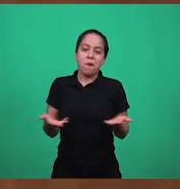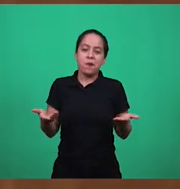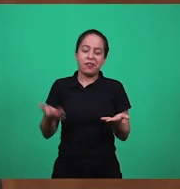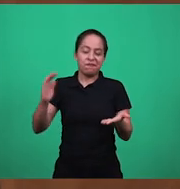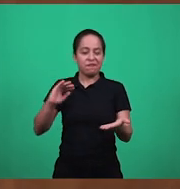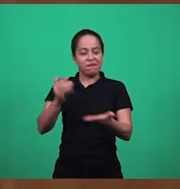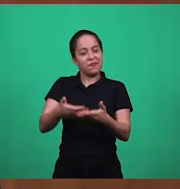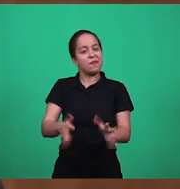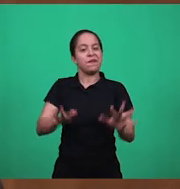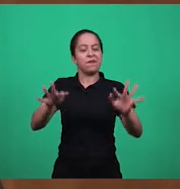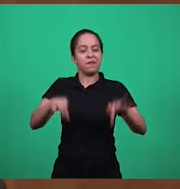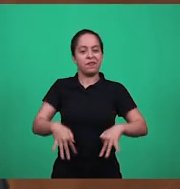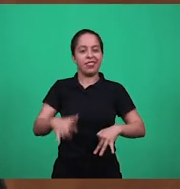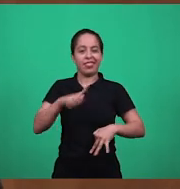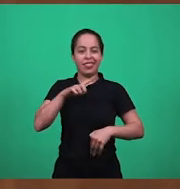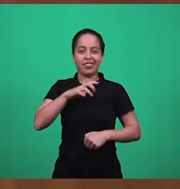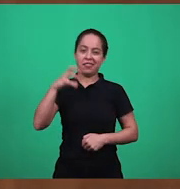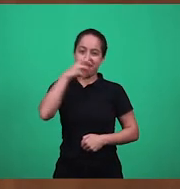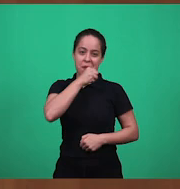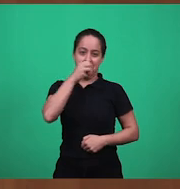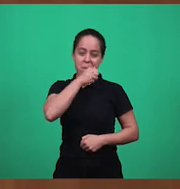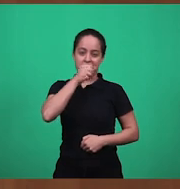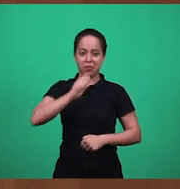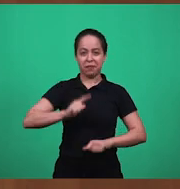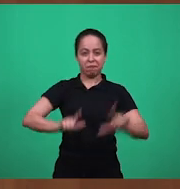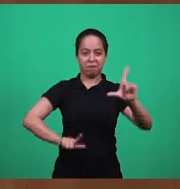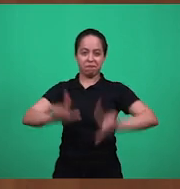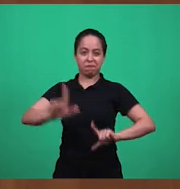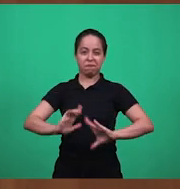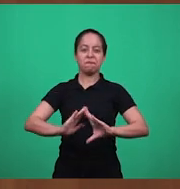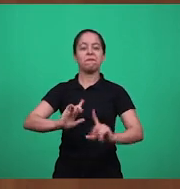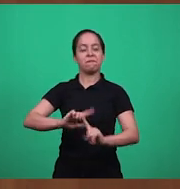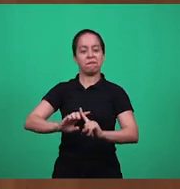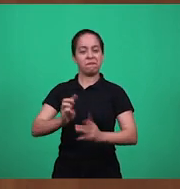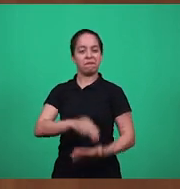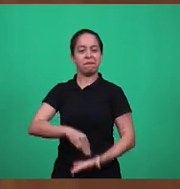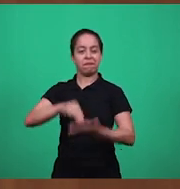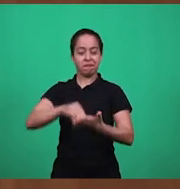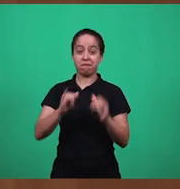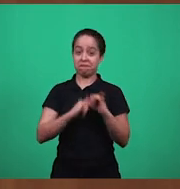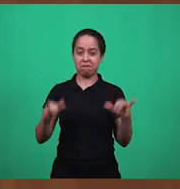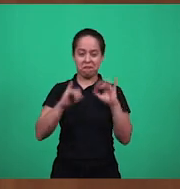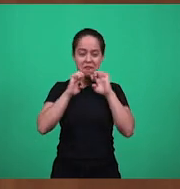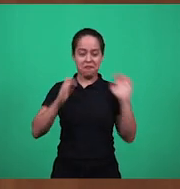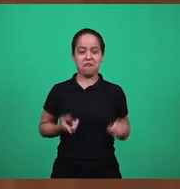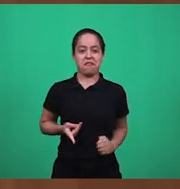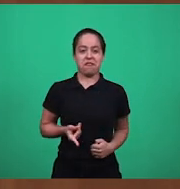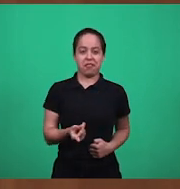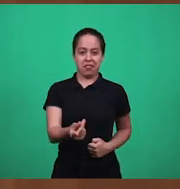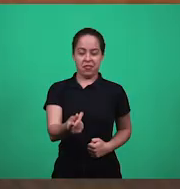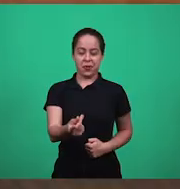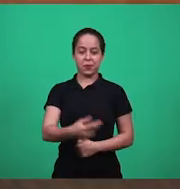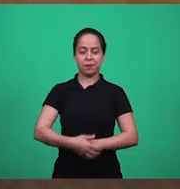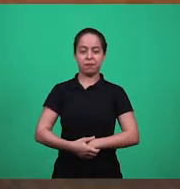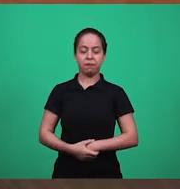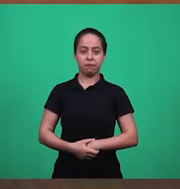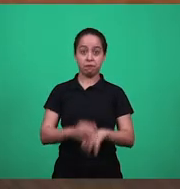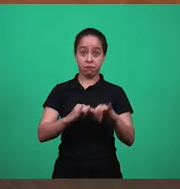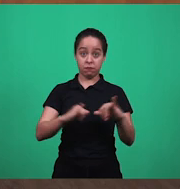E assim, estamos chegando ao final da edição deste sábado do programa da Igreja Cristã Maranata, anunciando o Evangelho